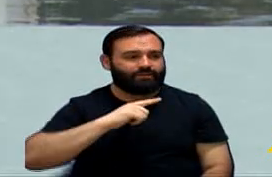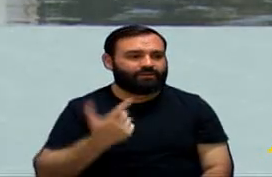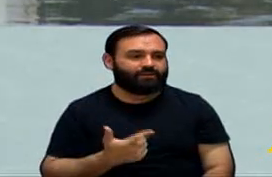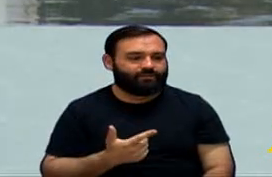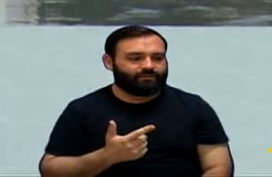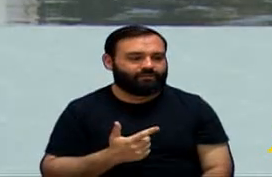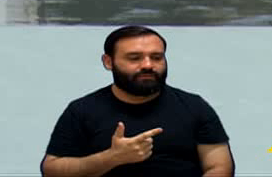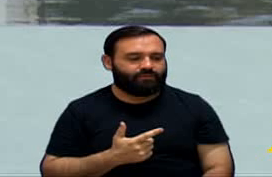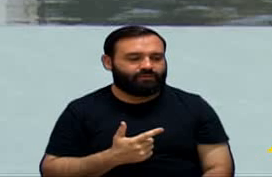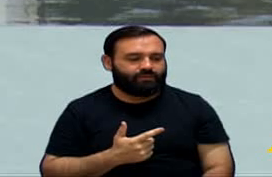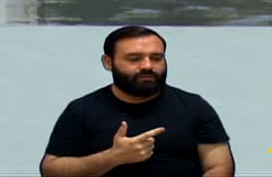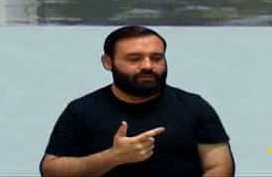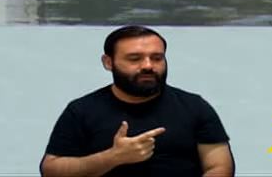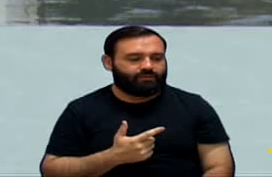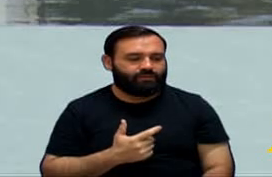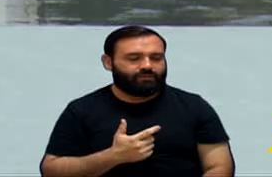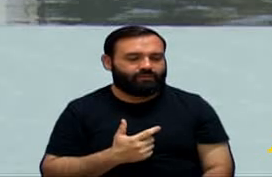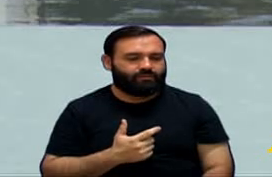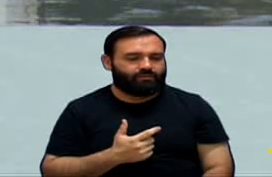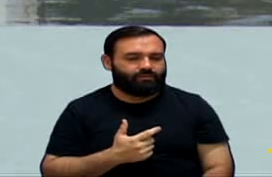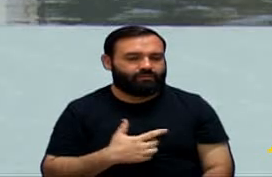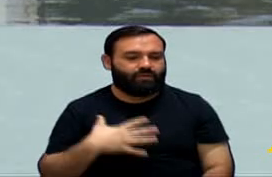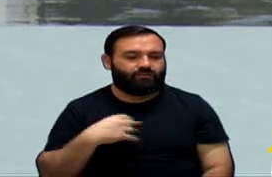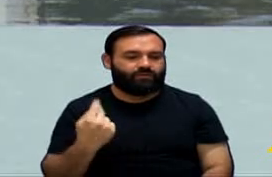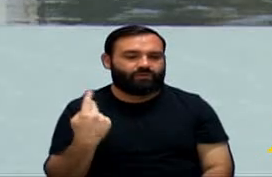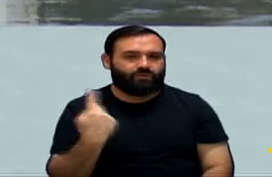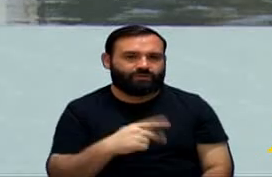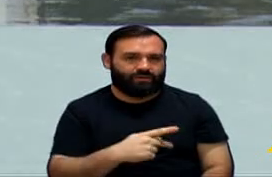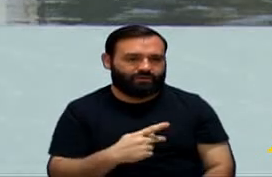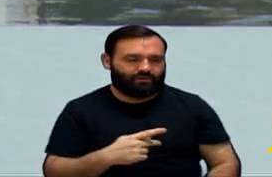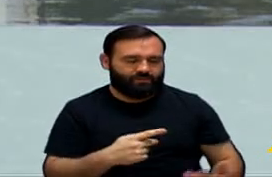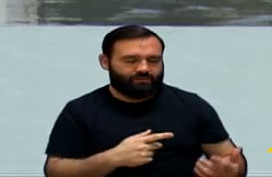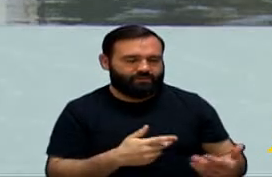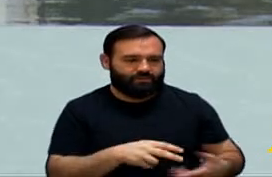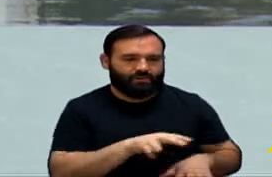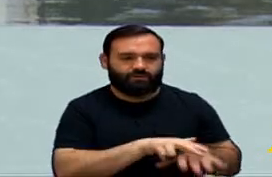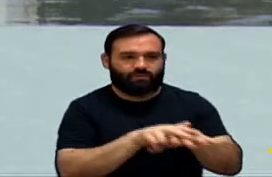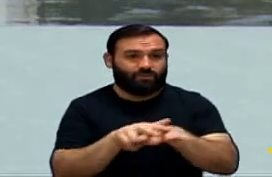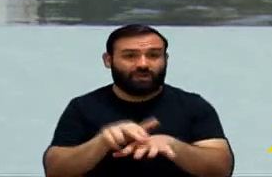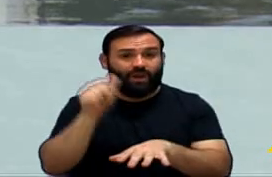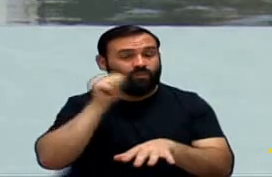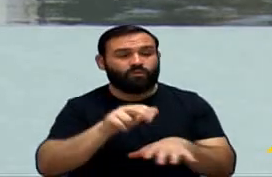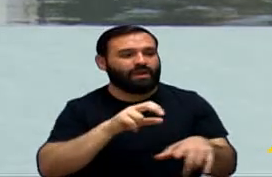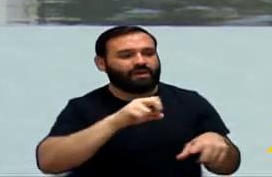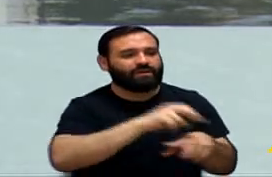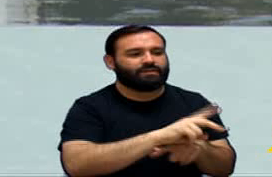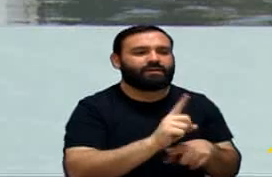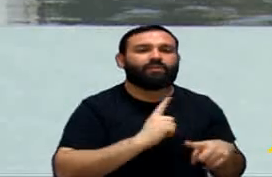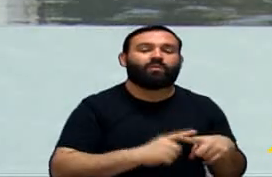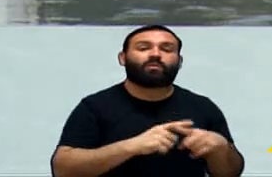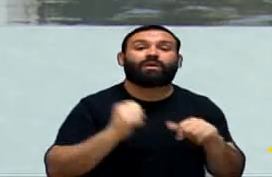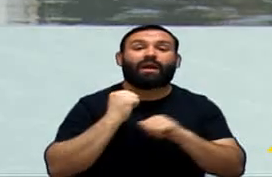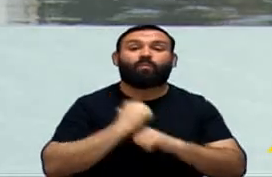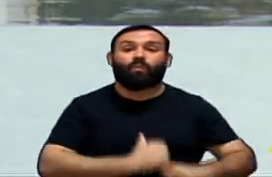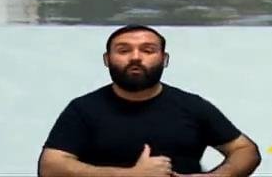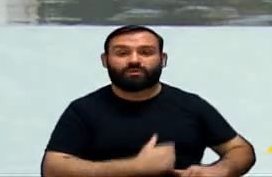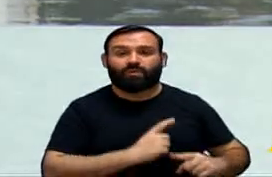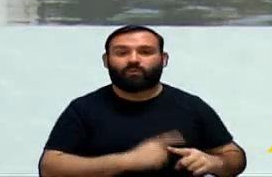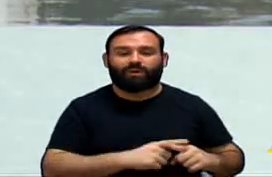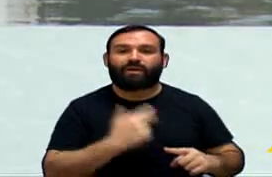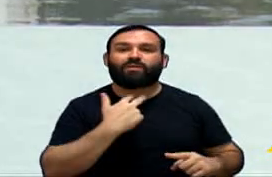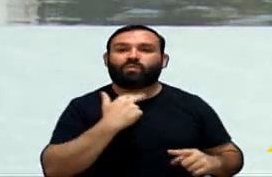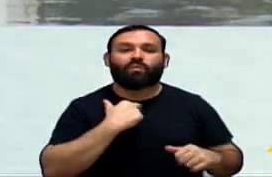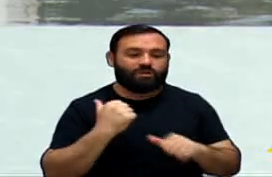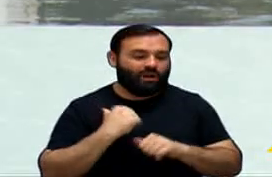ia ia ser transportado ali o seu filho por exemplo e ela não pode entrar no transporte por causa dessa bolsa porque não poderia